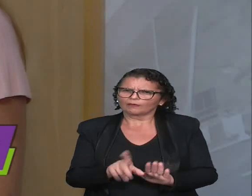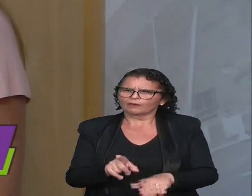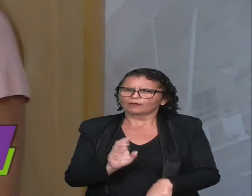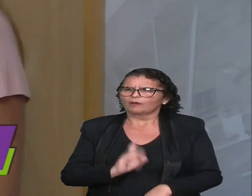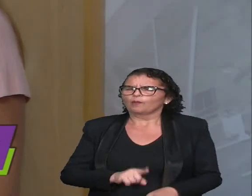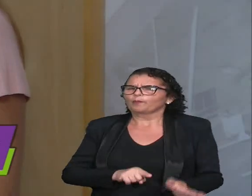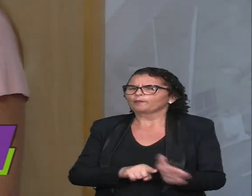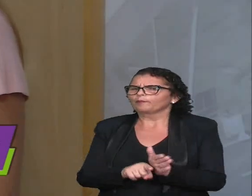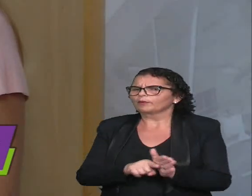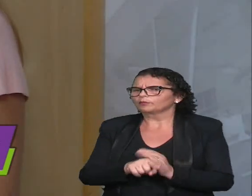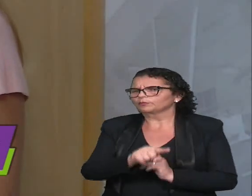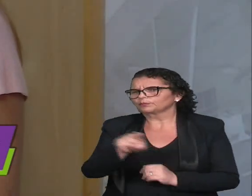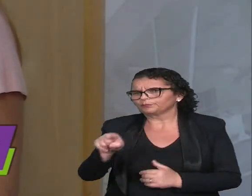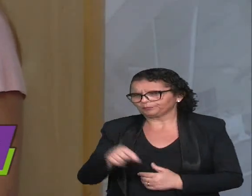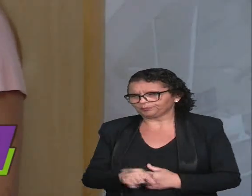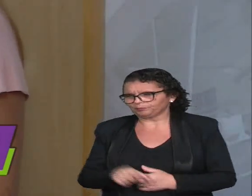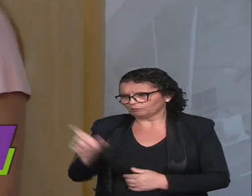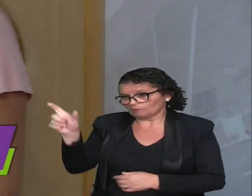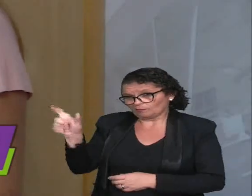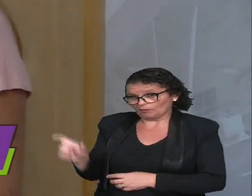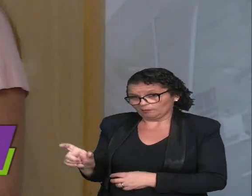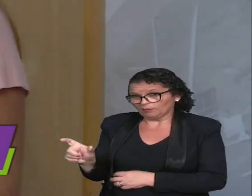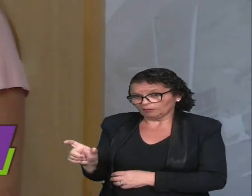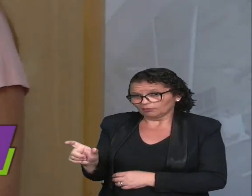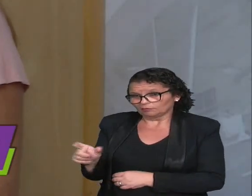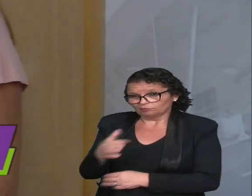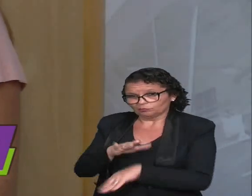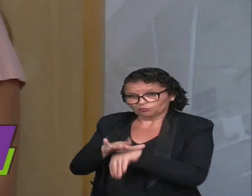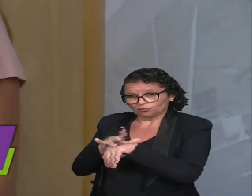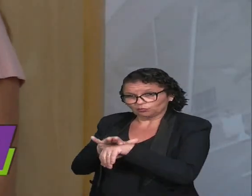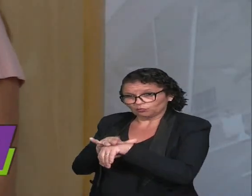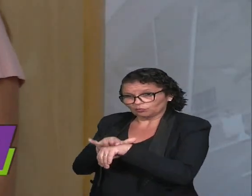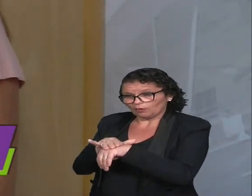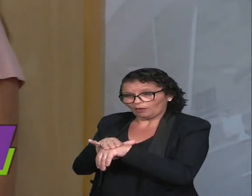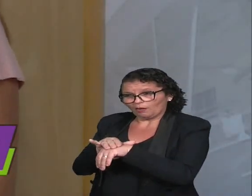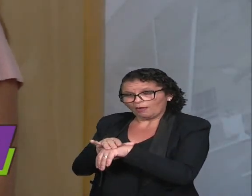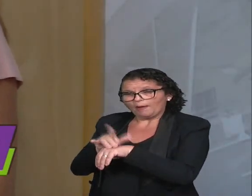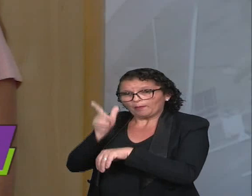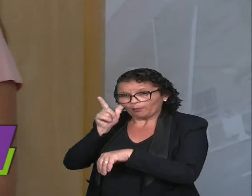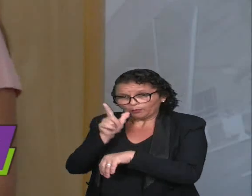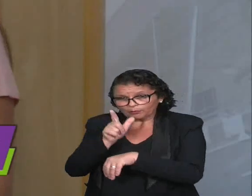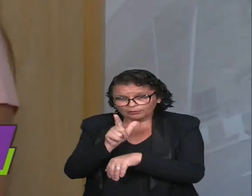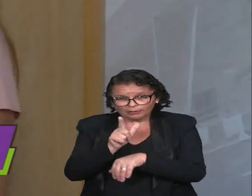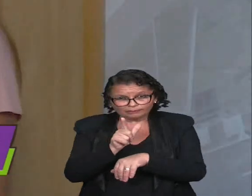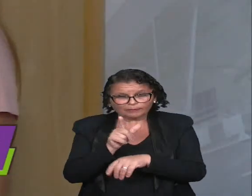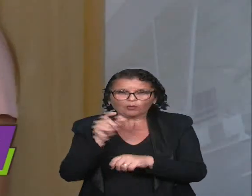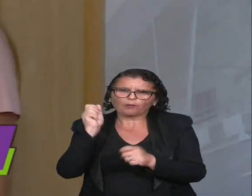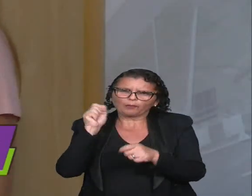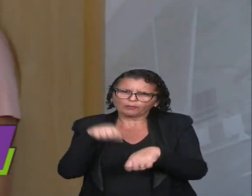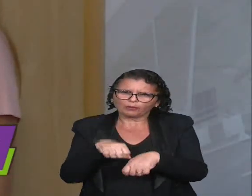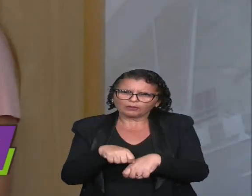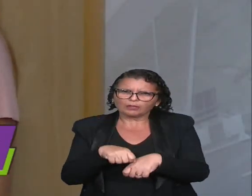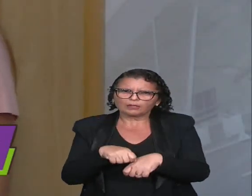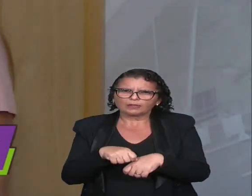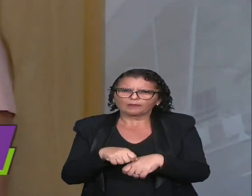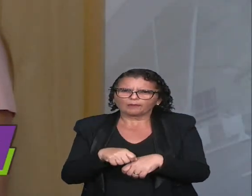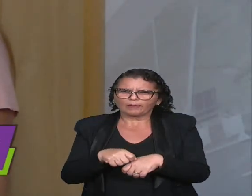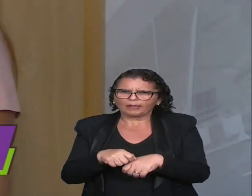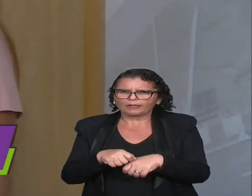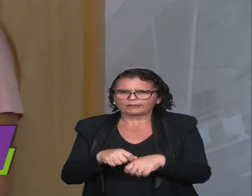pergunto o paciente para que ele possa chegar até poder passar no